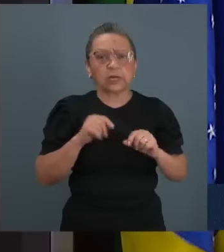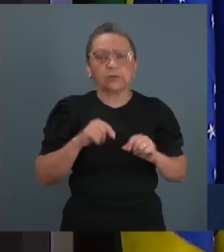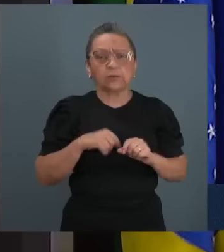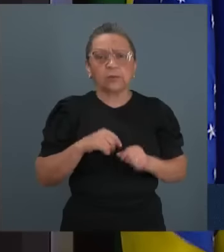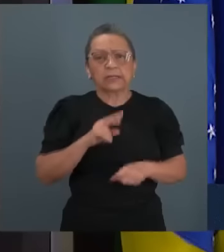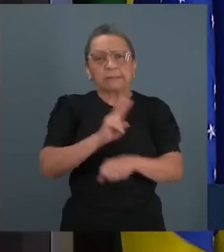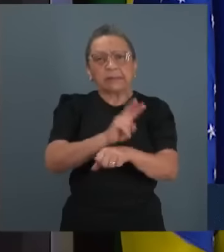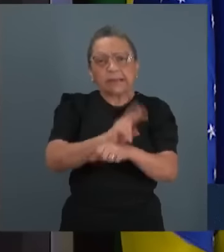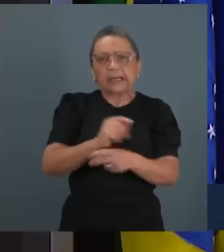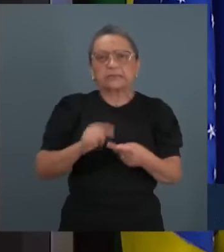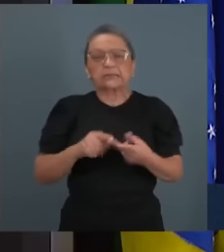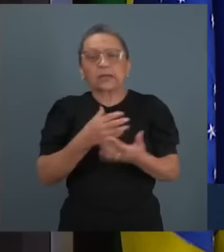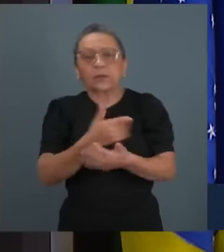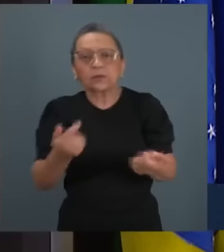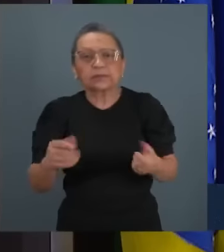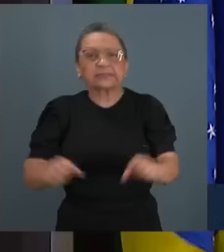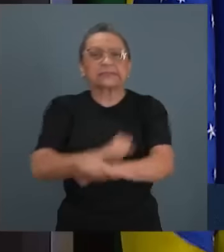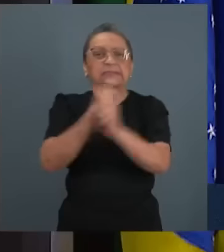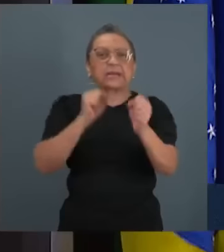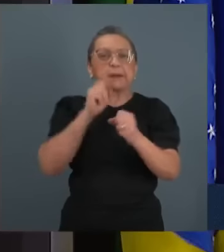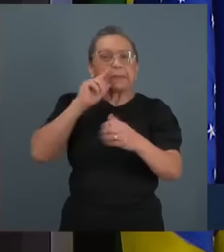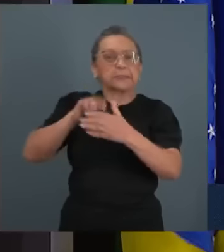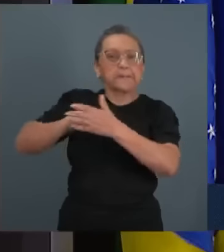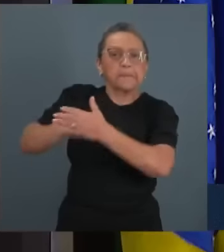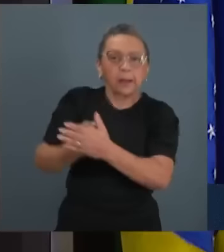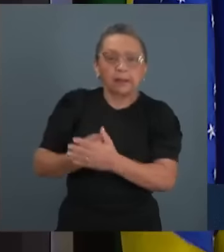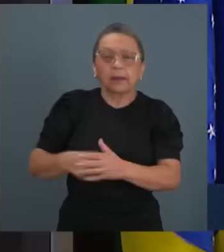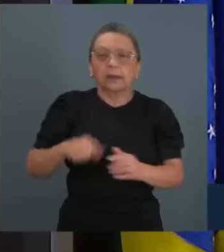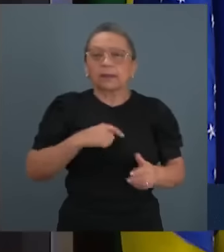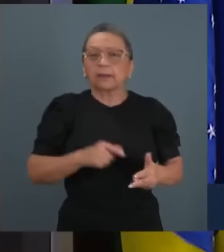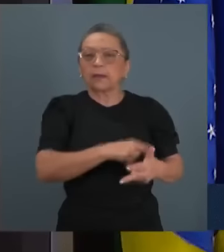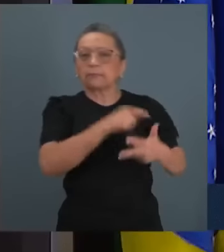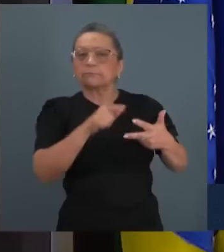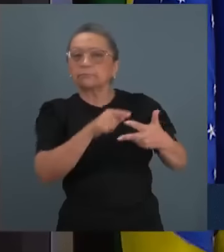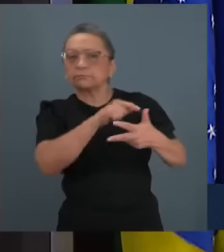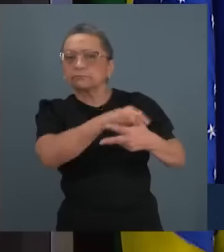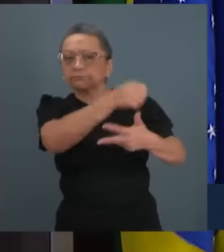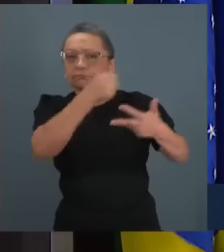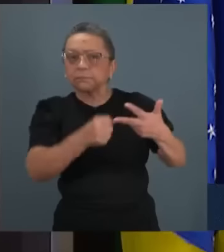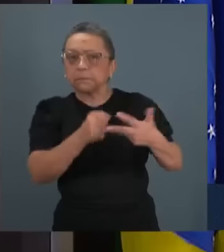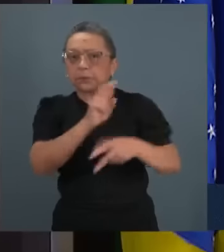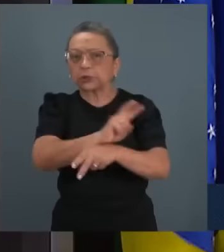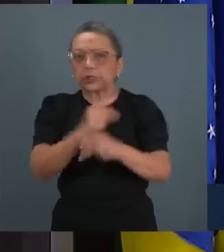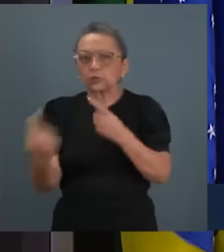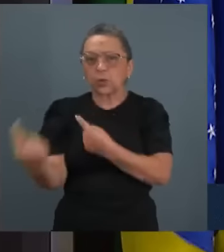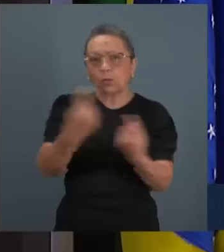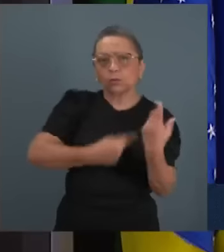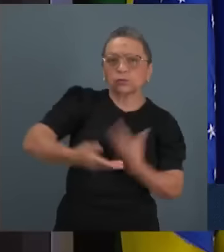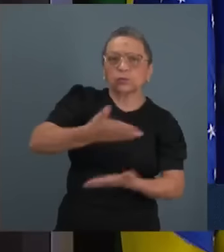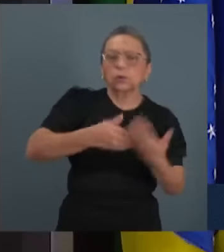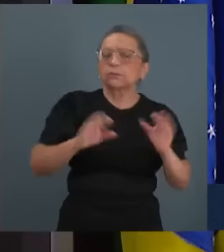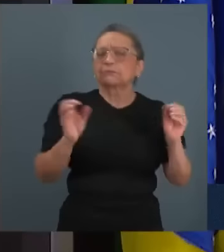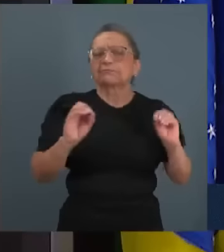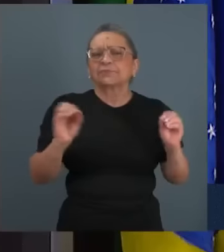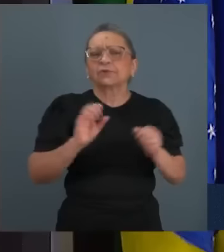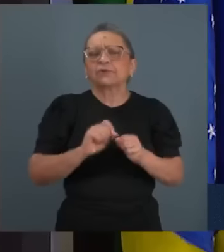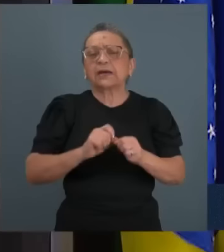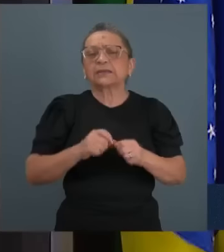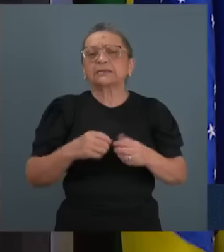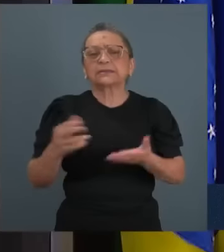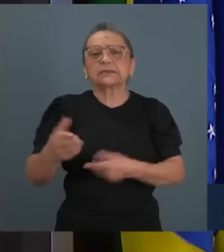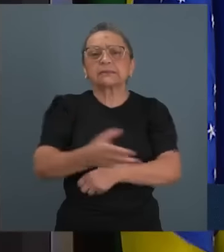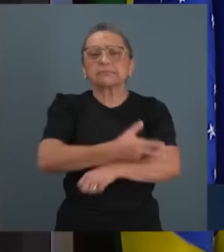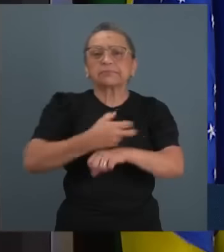blindagem, essa trava do sistema que faz um poder proteger o outro, que não faz os processos de